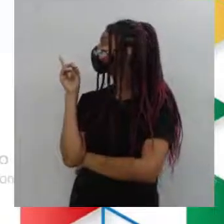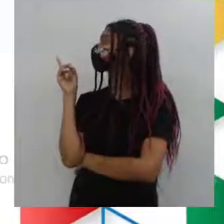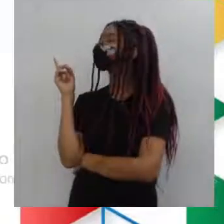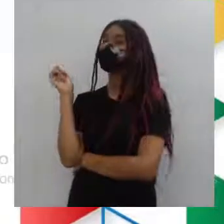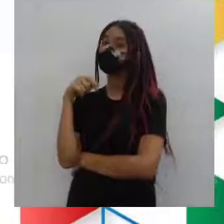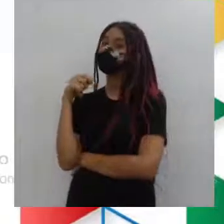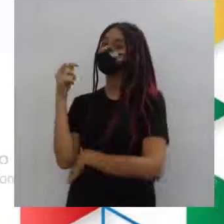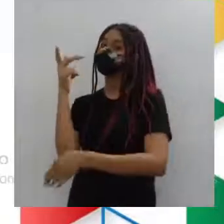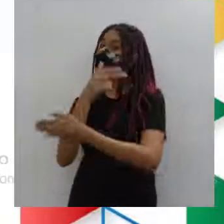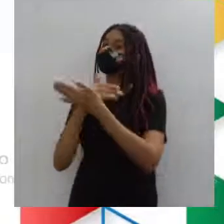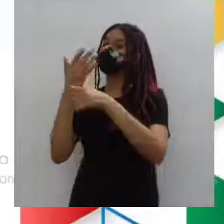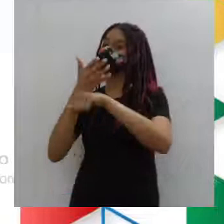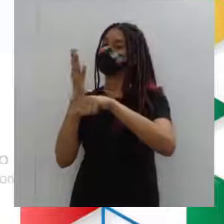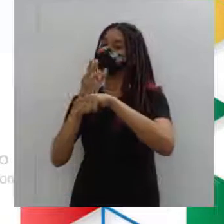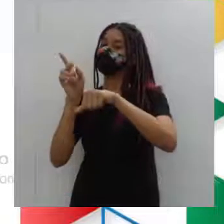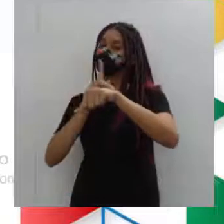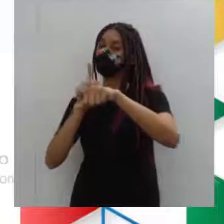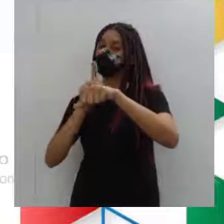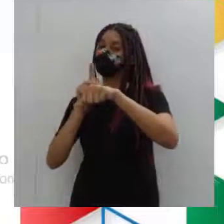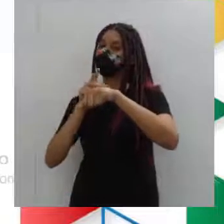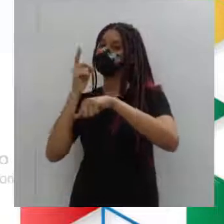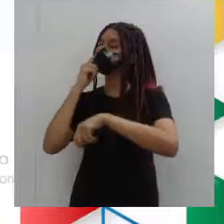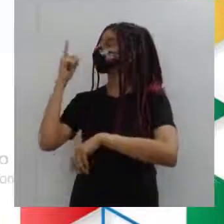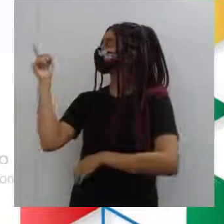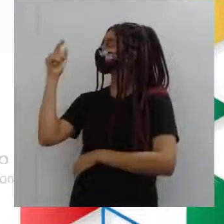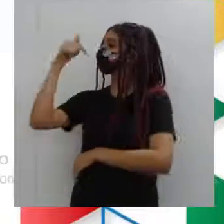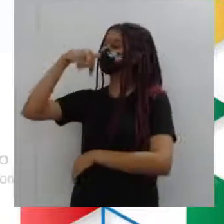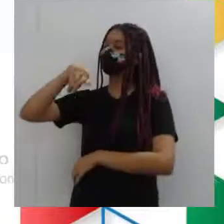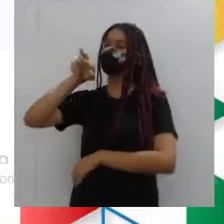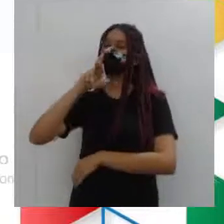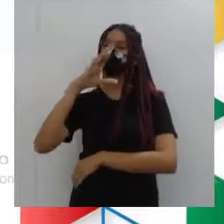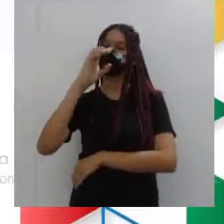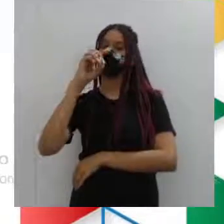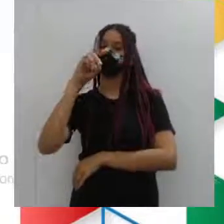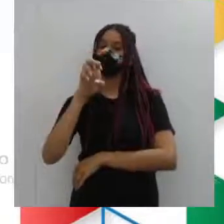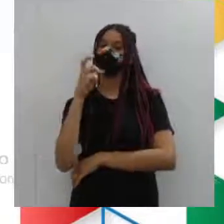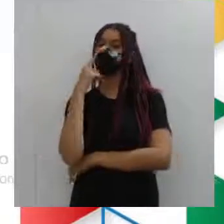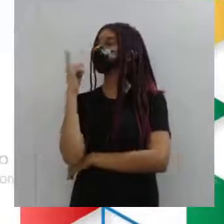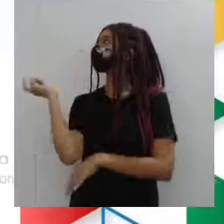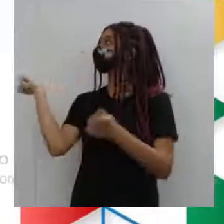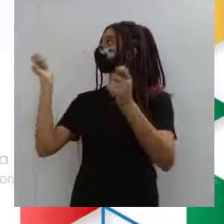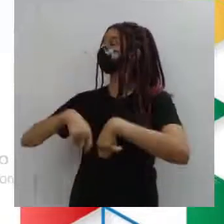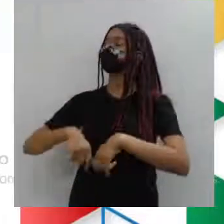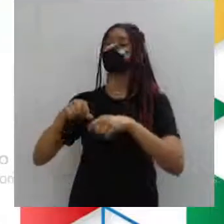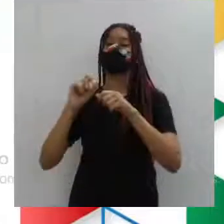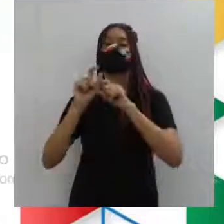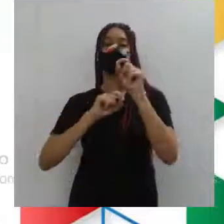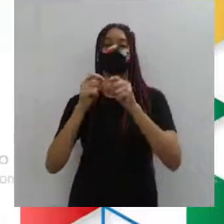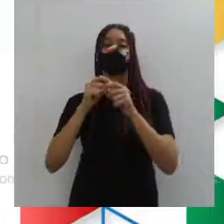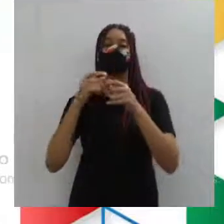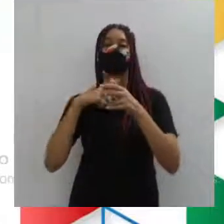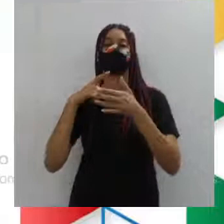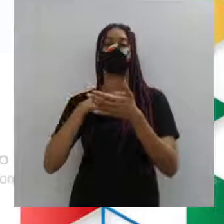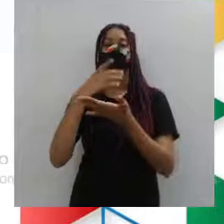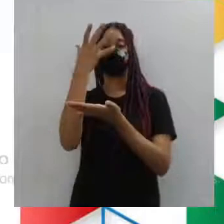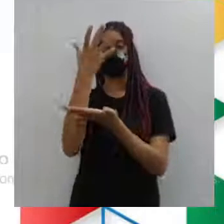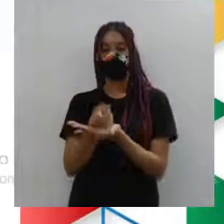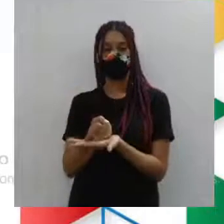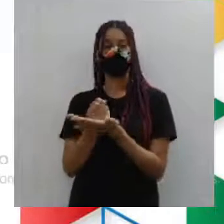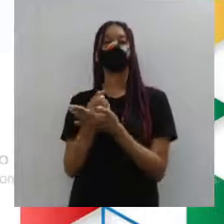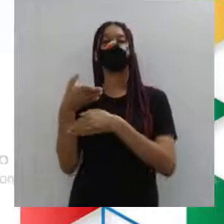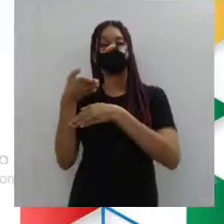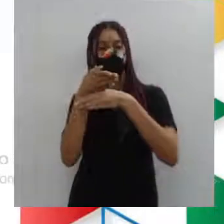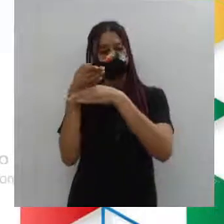esse quadradinho preto e branco aí que o pessoal chama de QR Code, tá bom? E você vai baixar um material muito legal, um